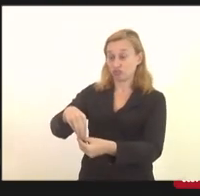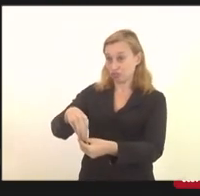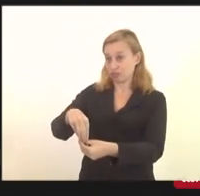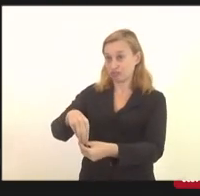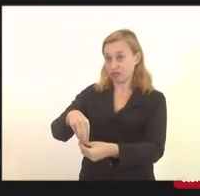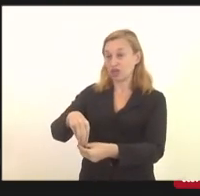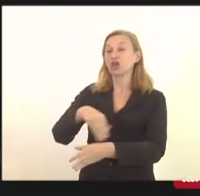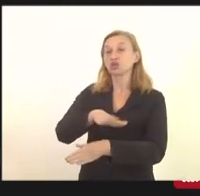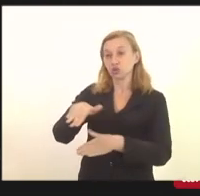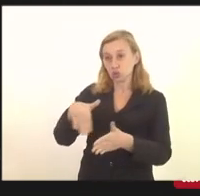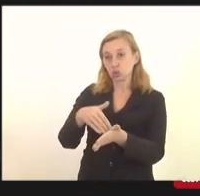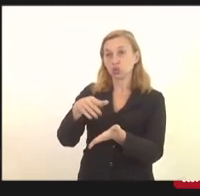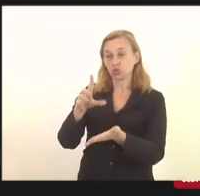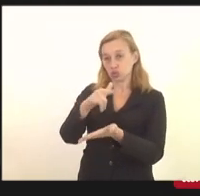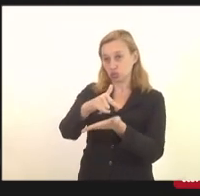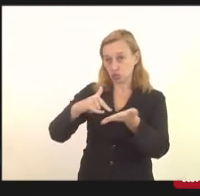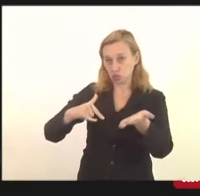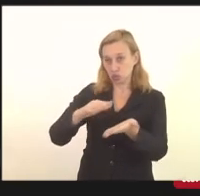de todos os documentos.